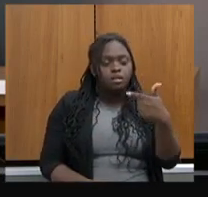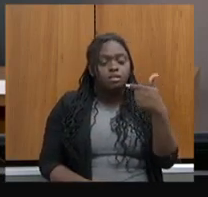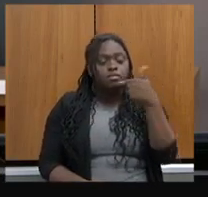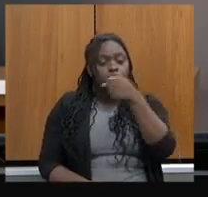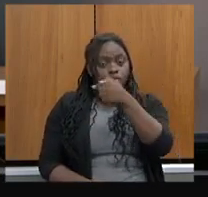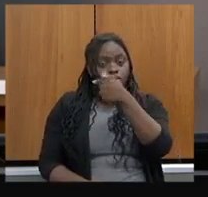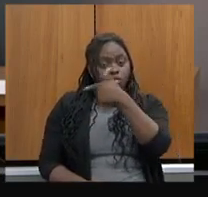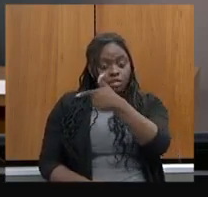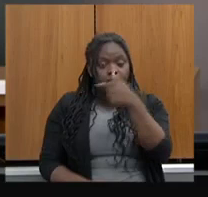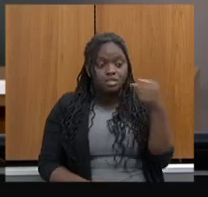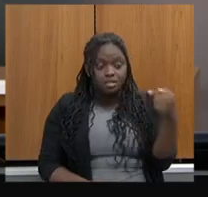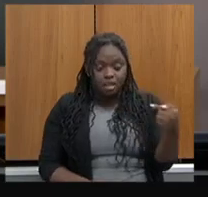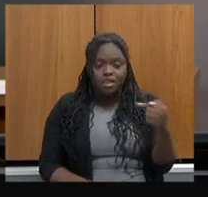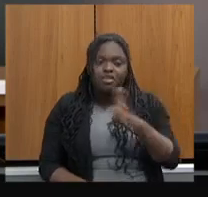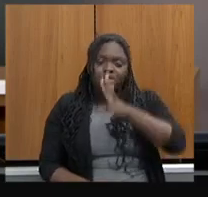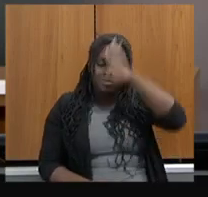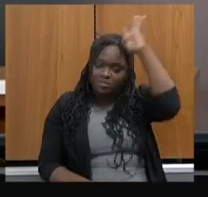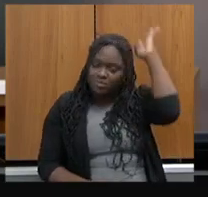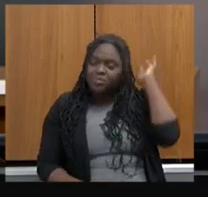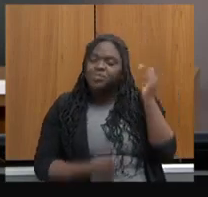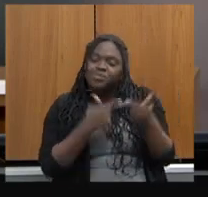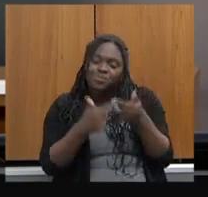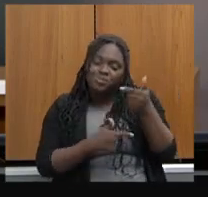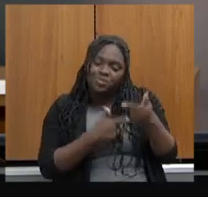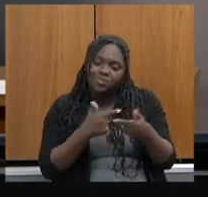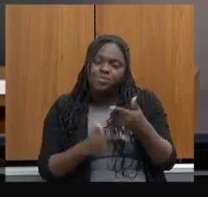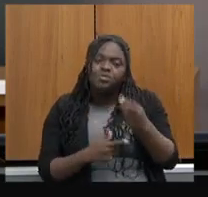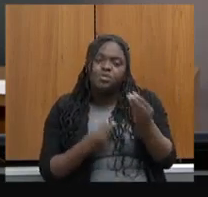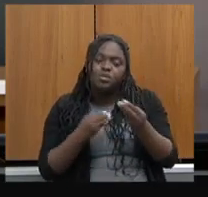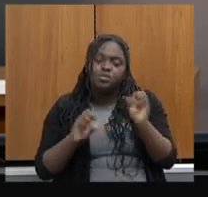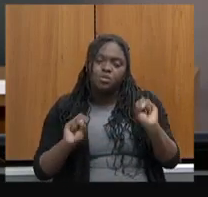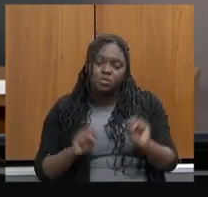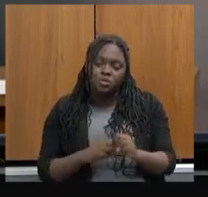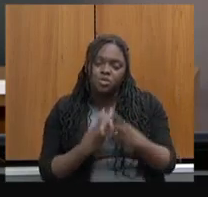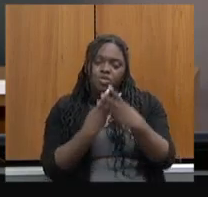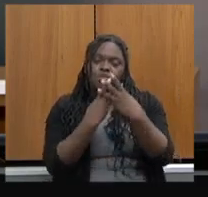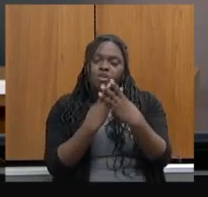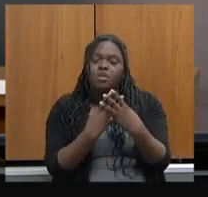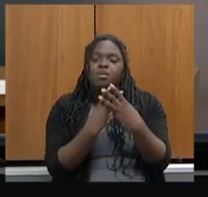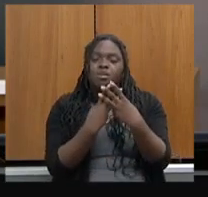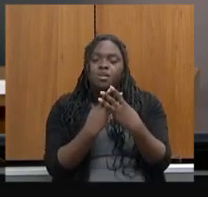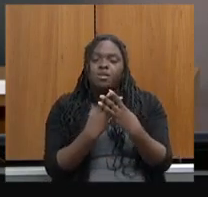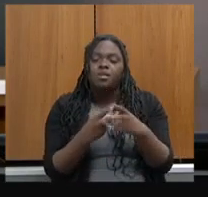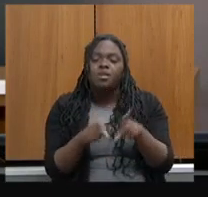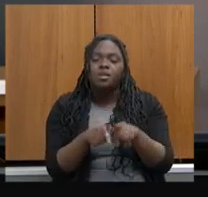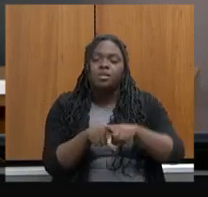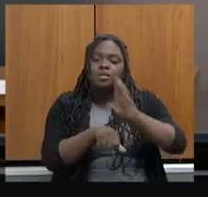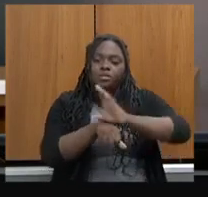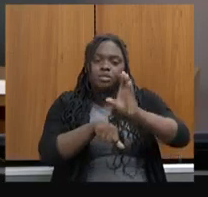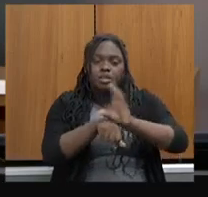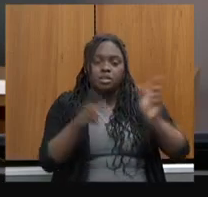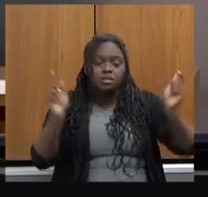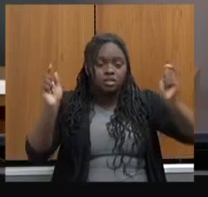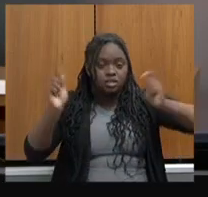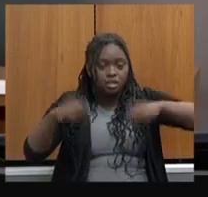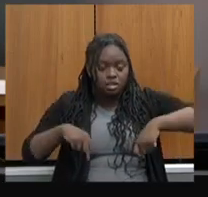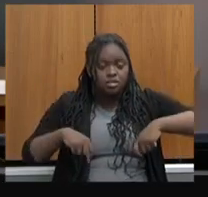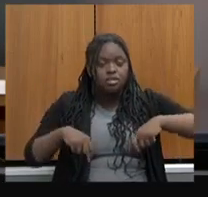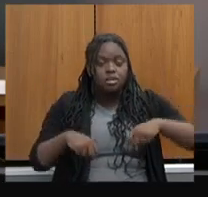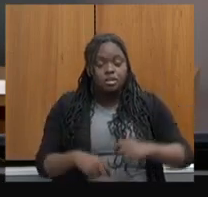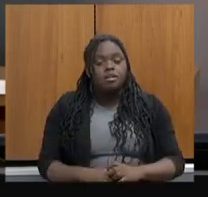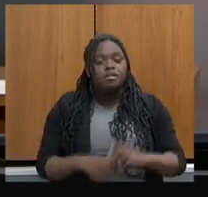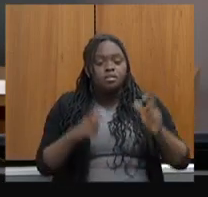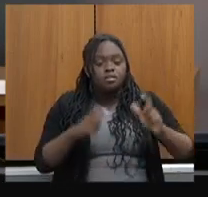treinamentos sejam workshop descomplicando a prevenção e palestras cursos de capacitação em bombas de